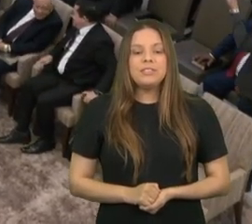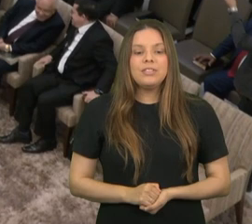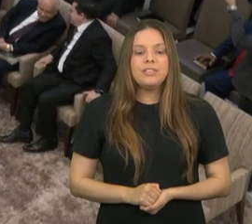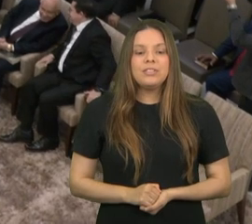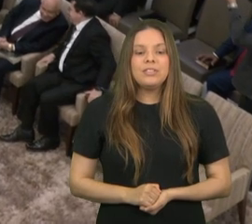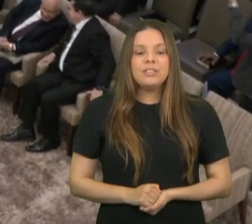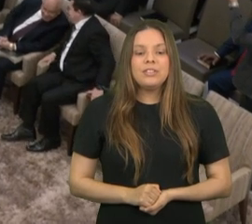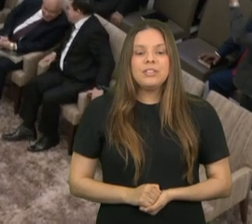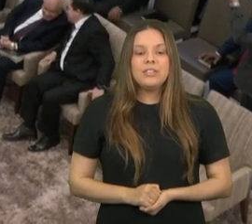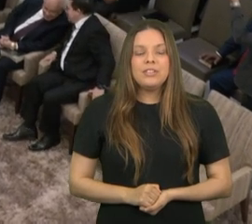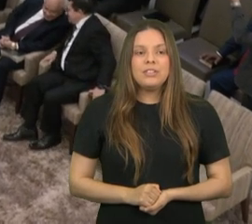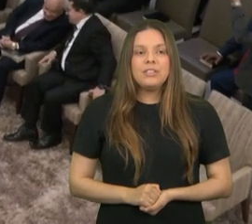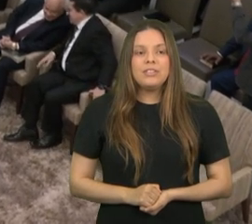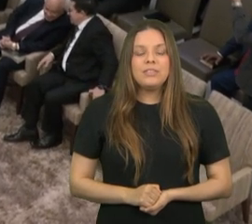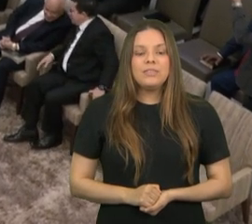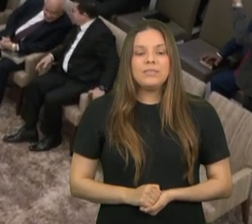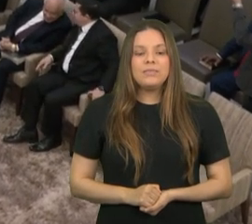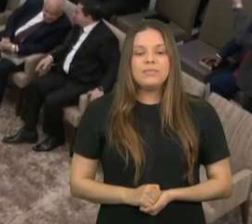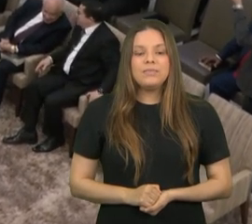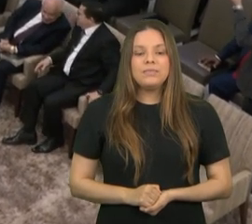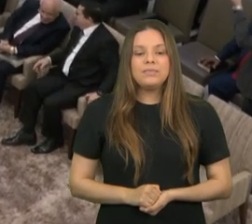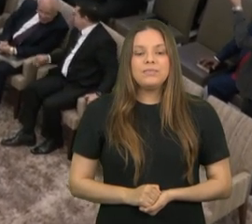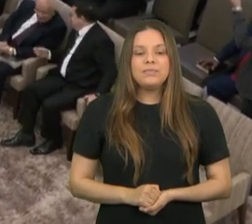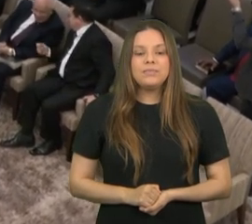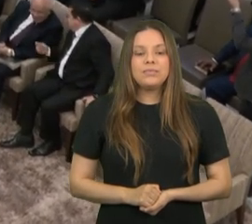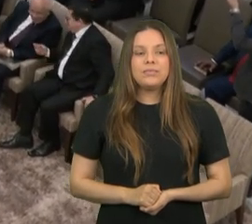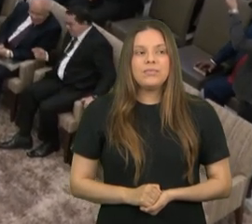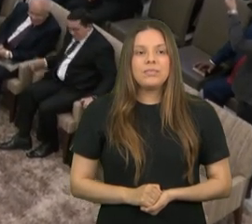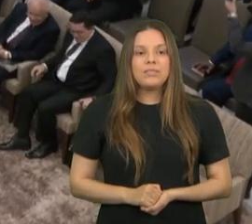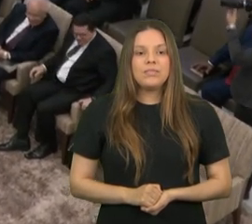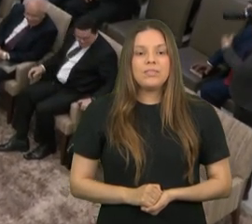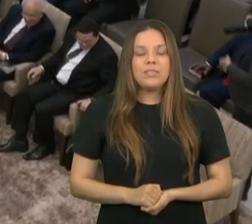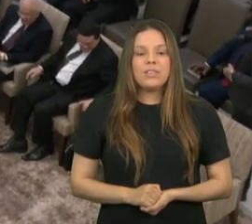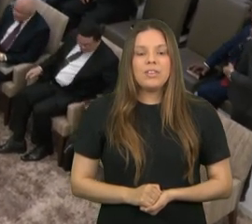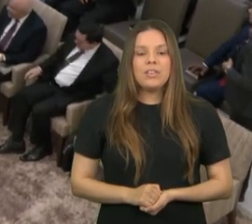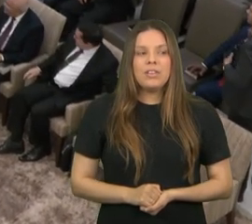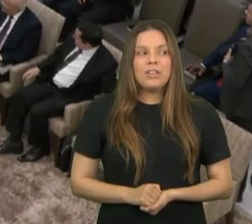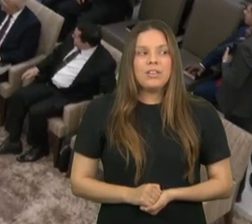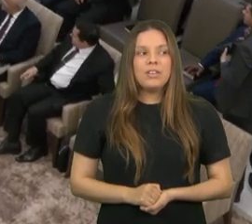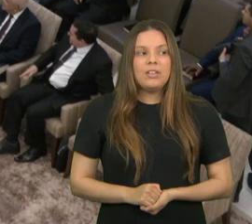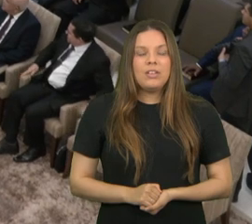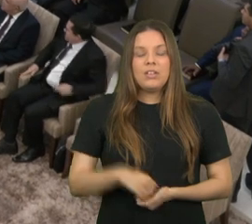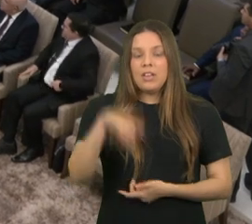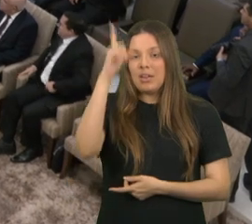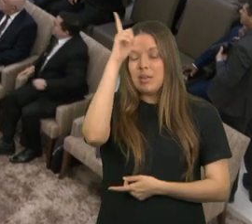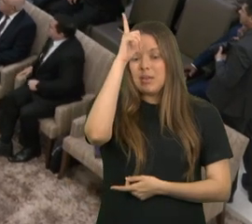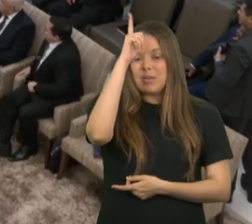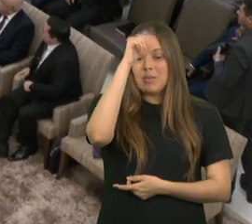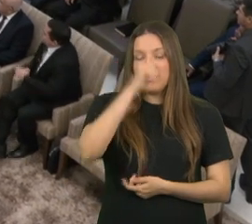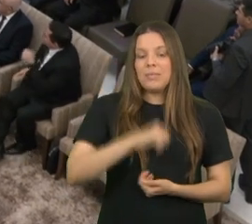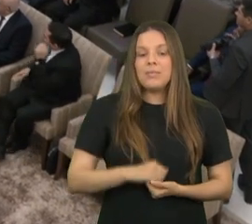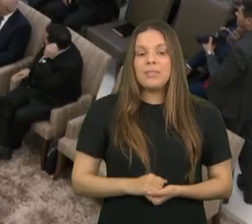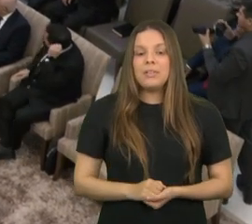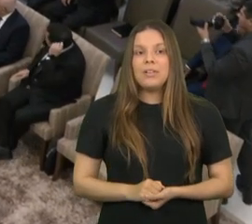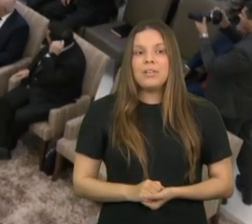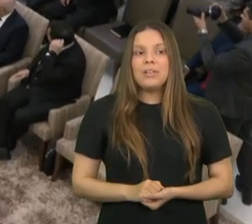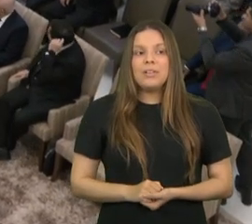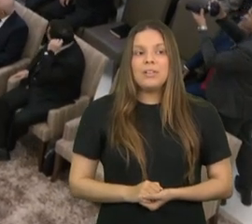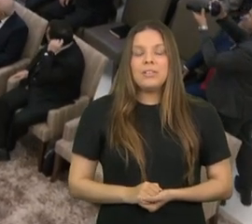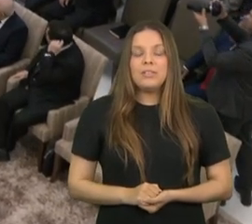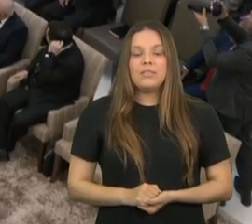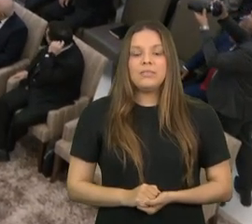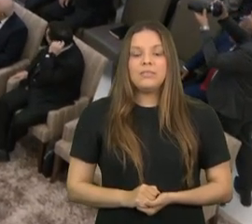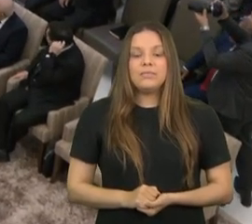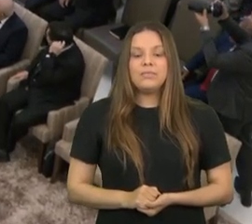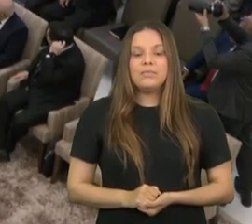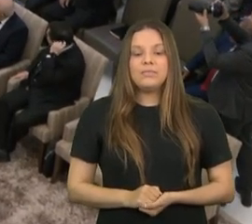a cidade. E esse rabino, ele faz isso à mão. Ele corta, é a emoção, né? Ele